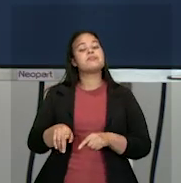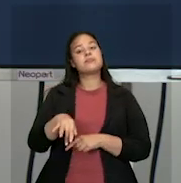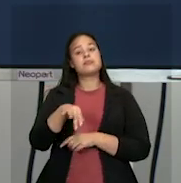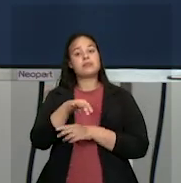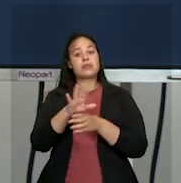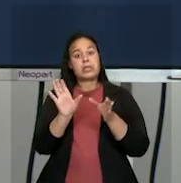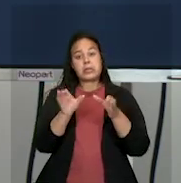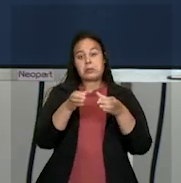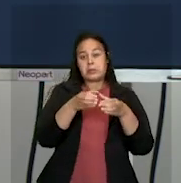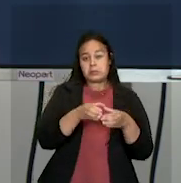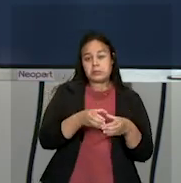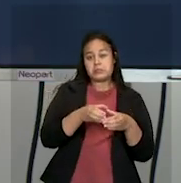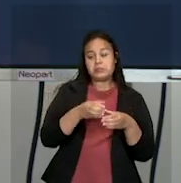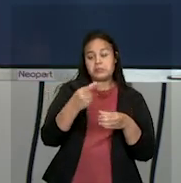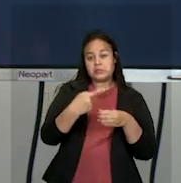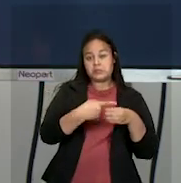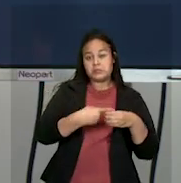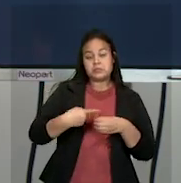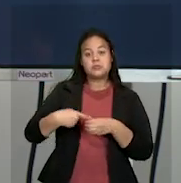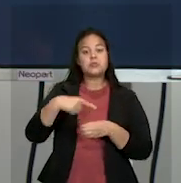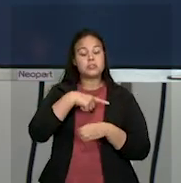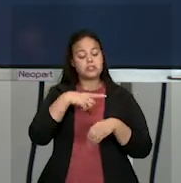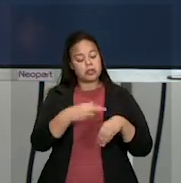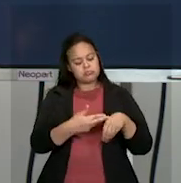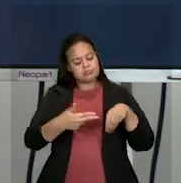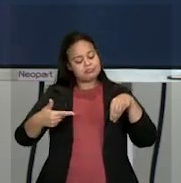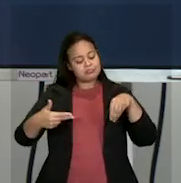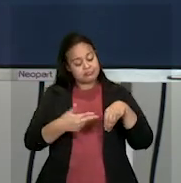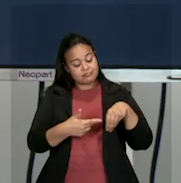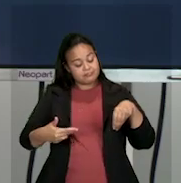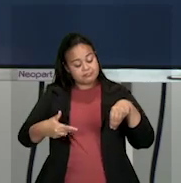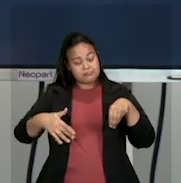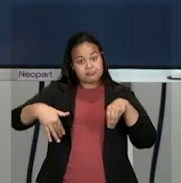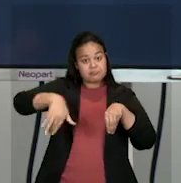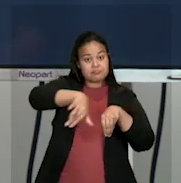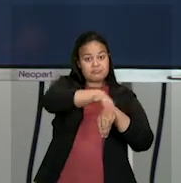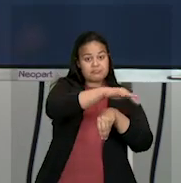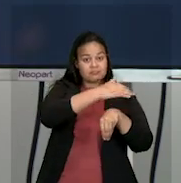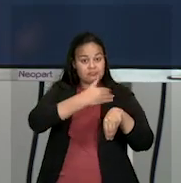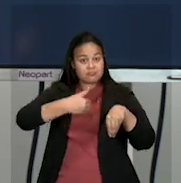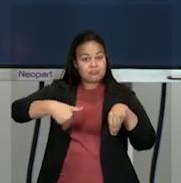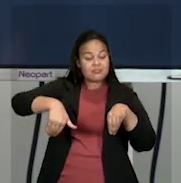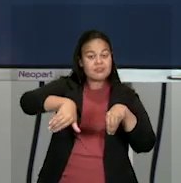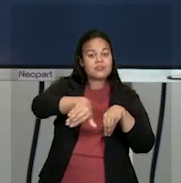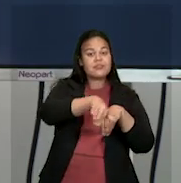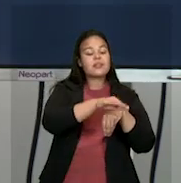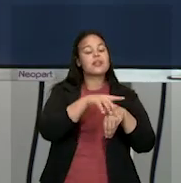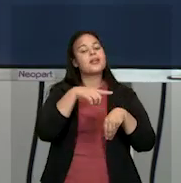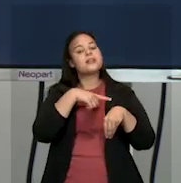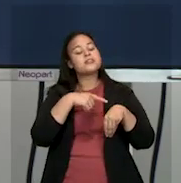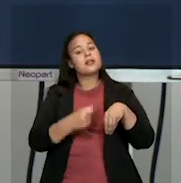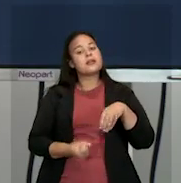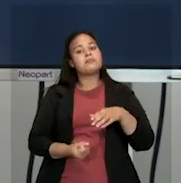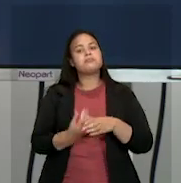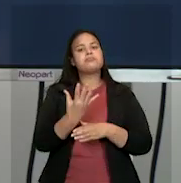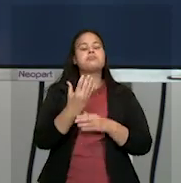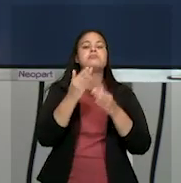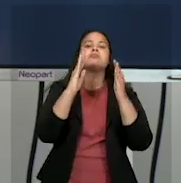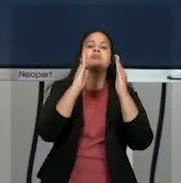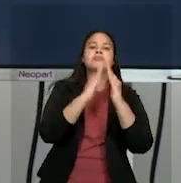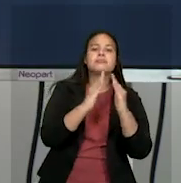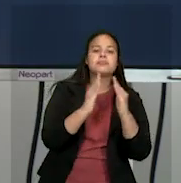municípios eram lugares onde havia atividade mineradora e ali em volta daquela atividade vão se construindo